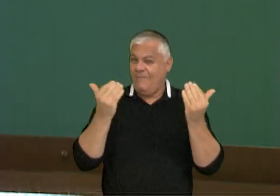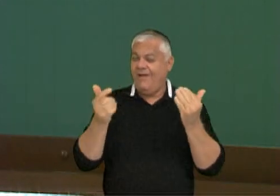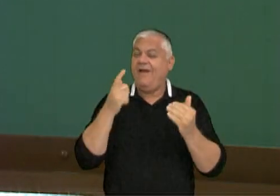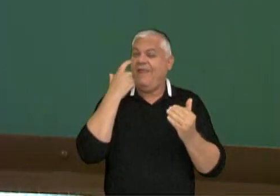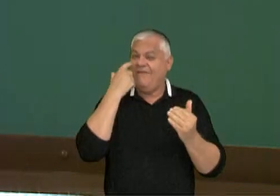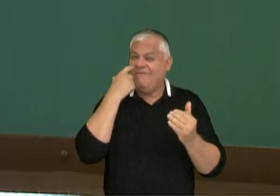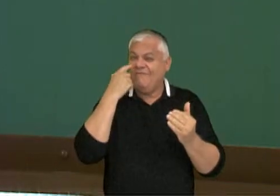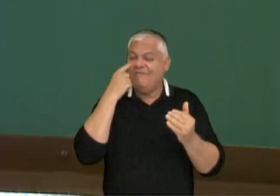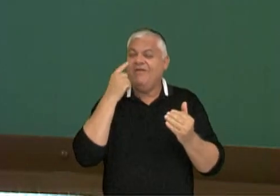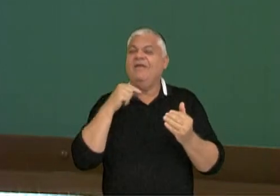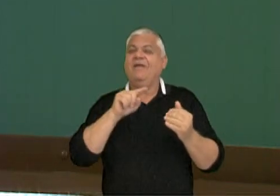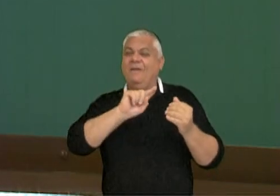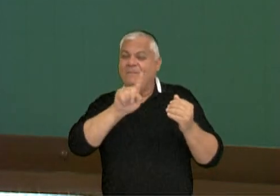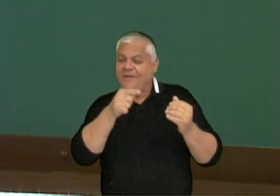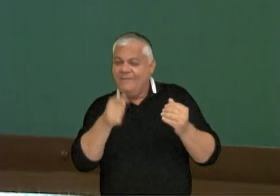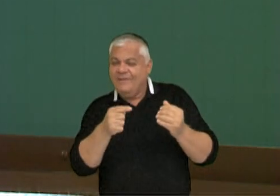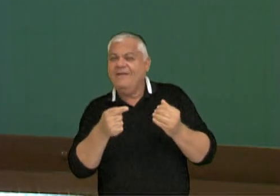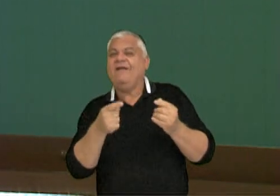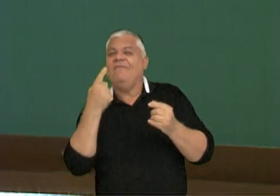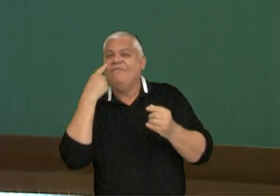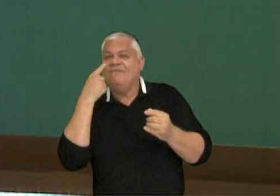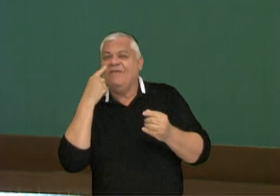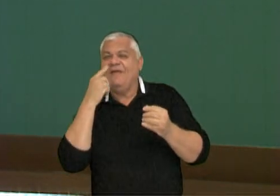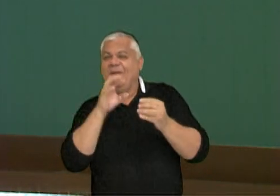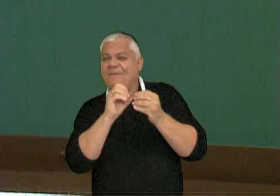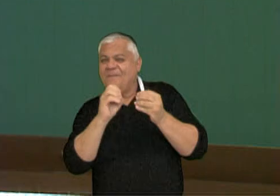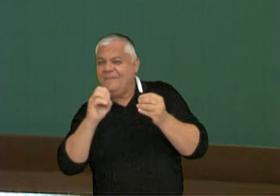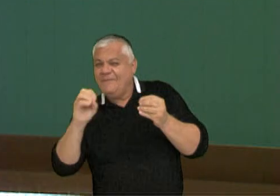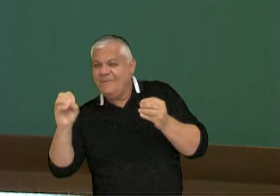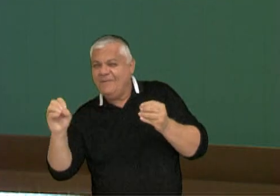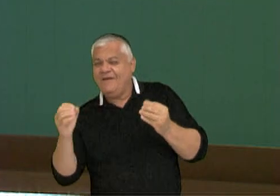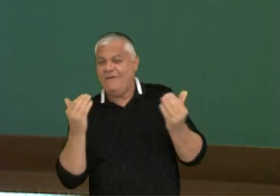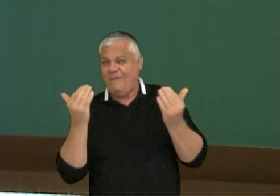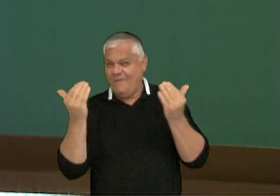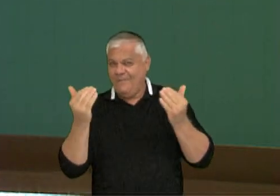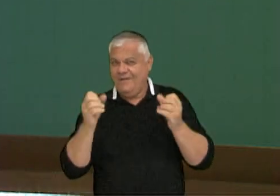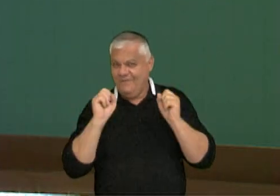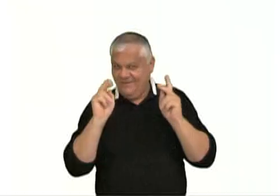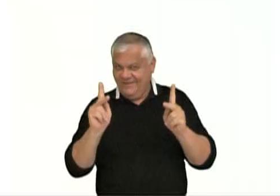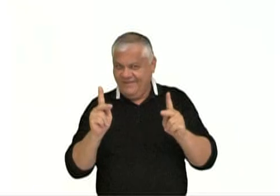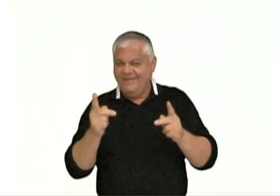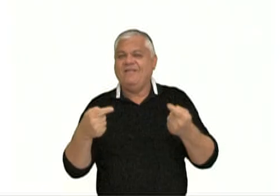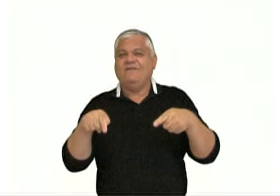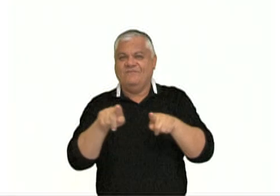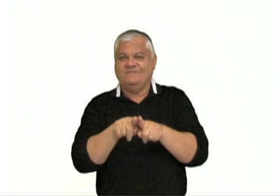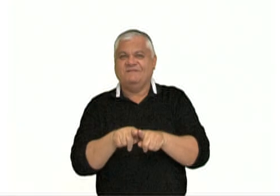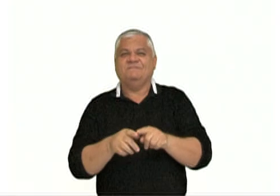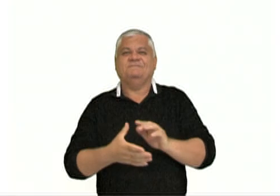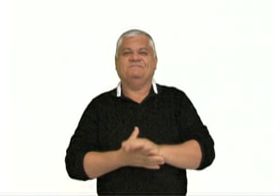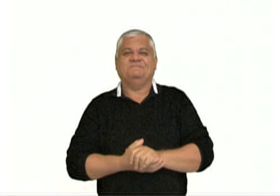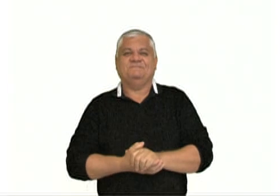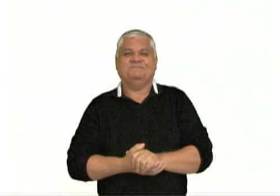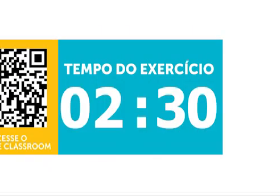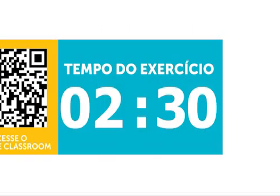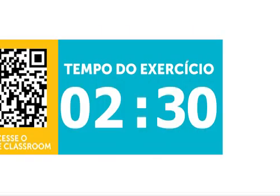inteira, depois os décimos, centésimos desses valores, ok? Já voltamos!